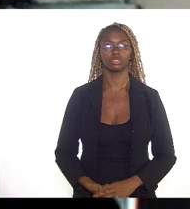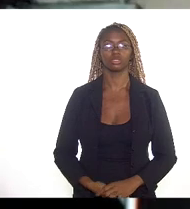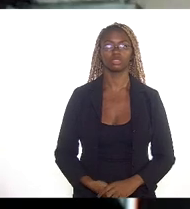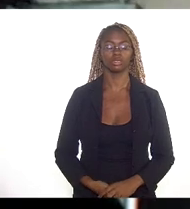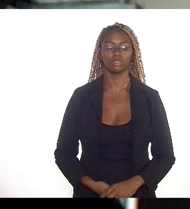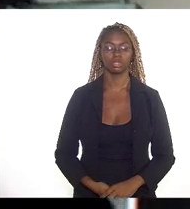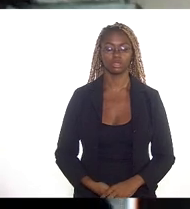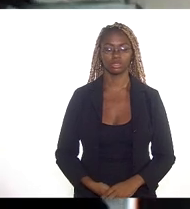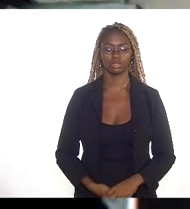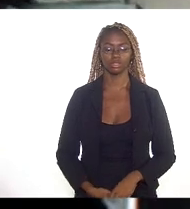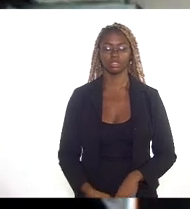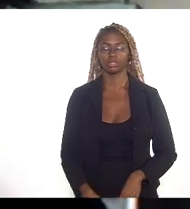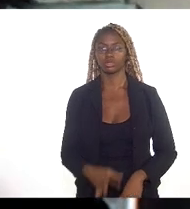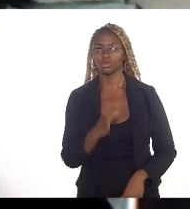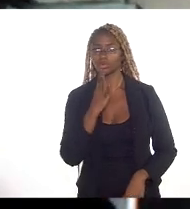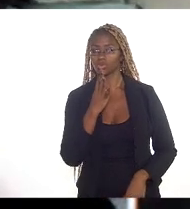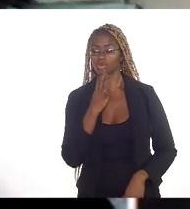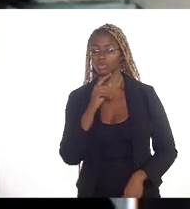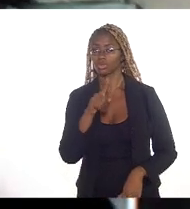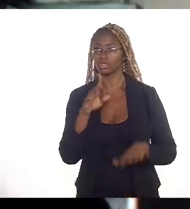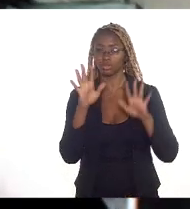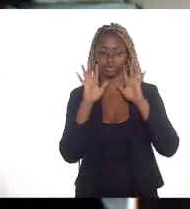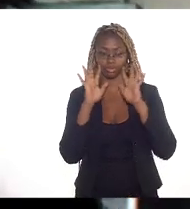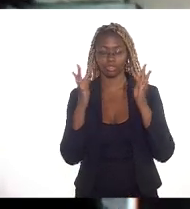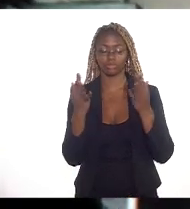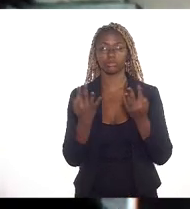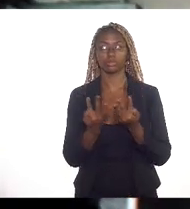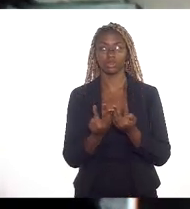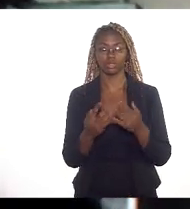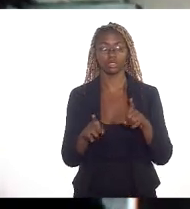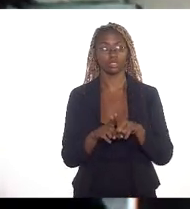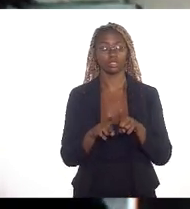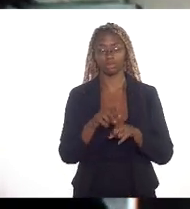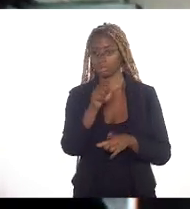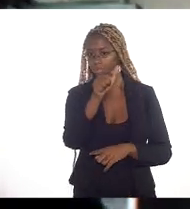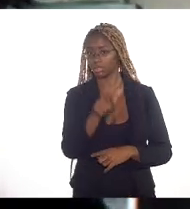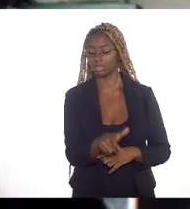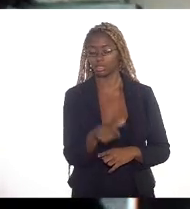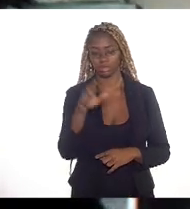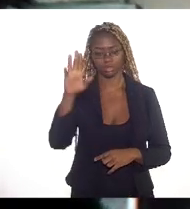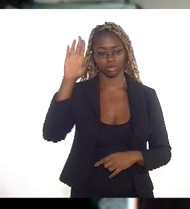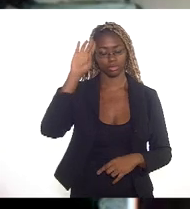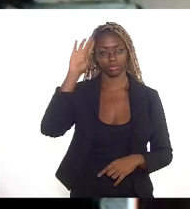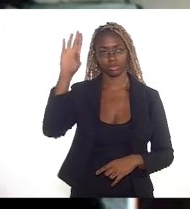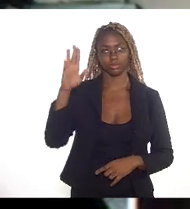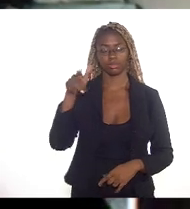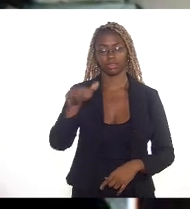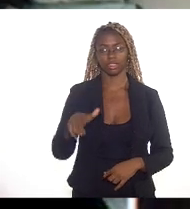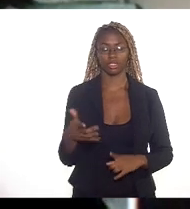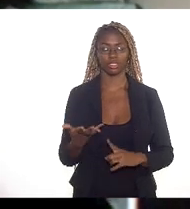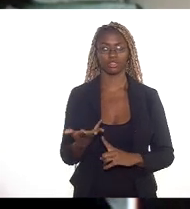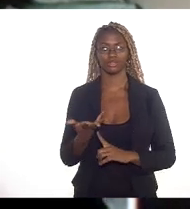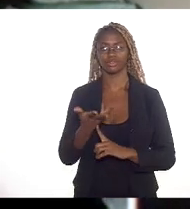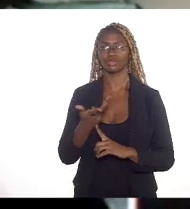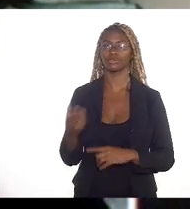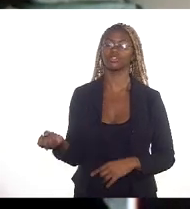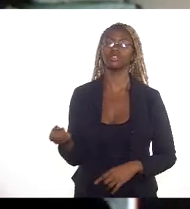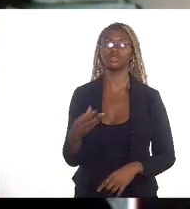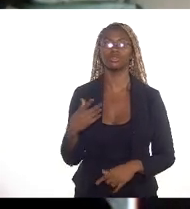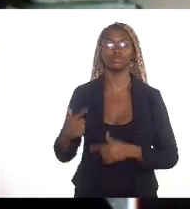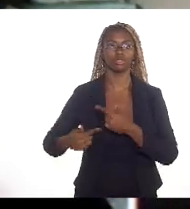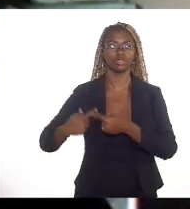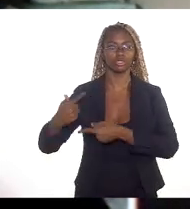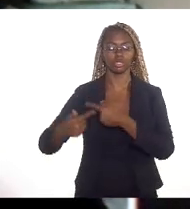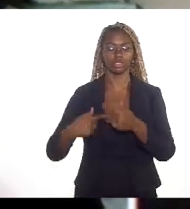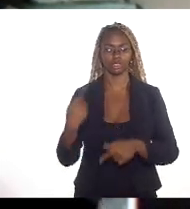por conhecer a família, por ser ele também um dos principais artistas, né, das novas gerações aqui